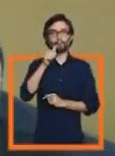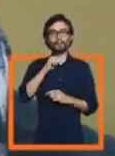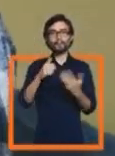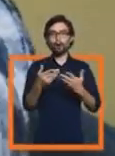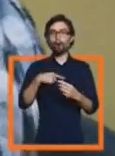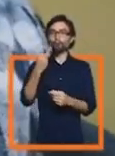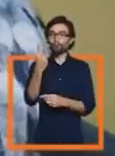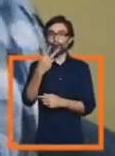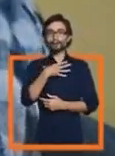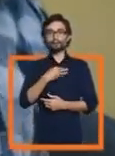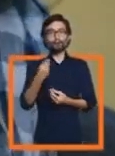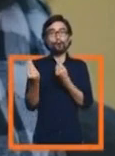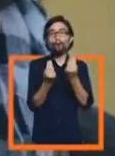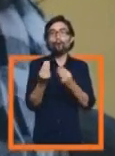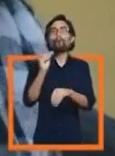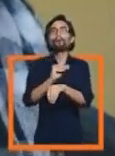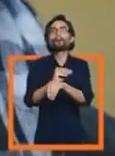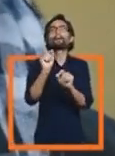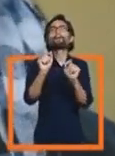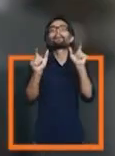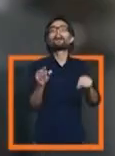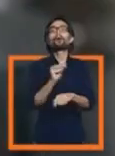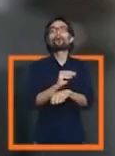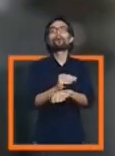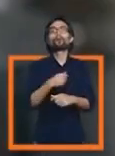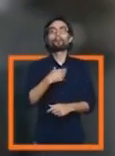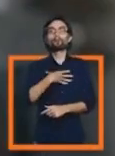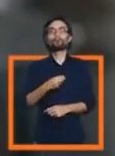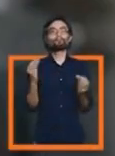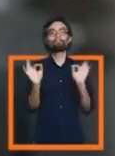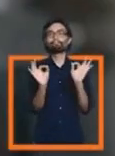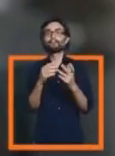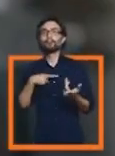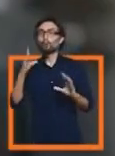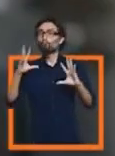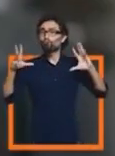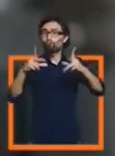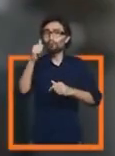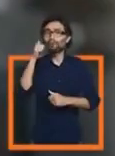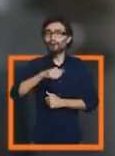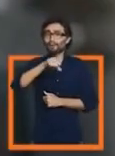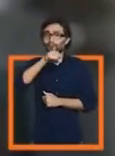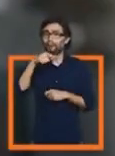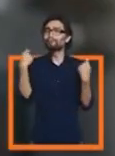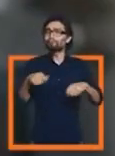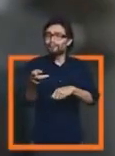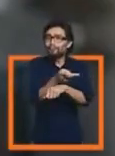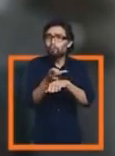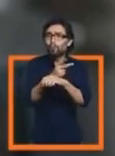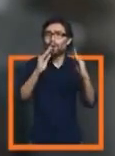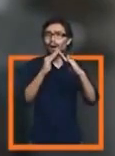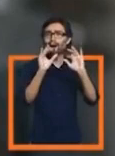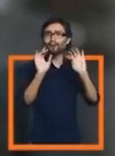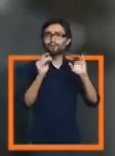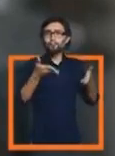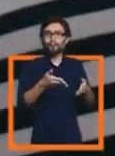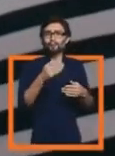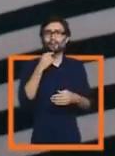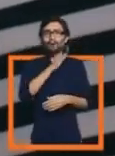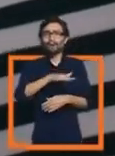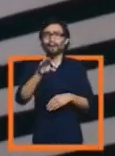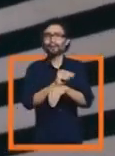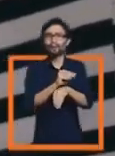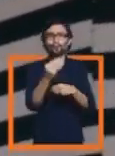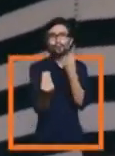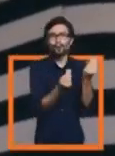ficando tomando conta dos dois, porque não tinha quem cuidasse, né? Tem muitas mães ainda que não procuraram a creche porque ainda não trabalham, mas